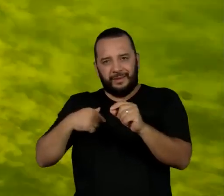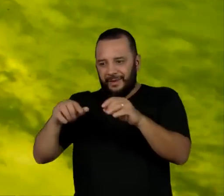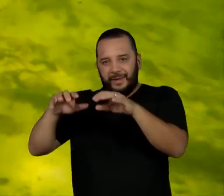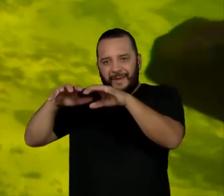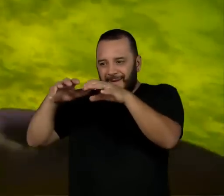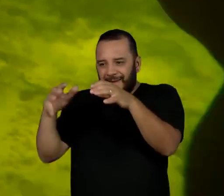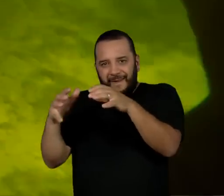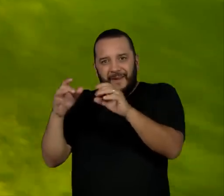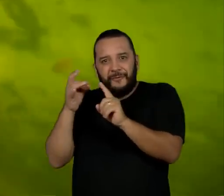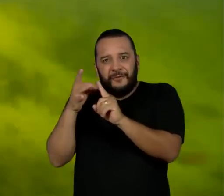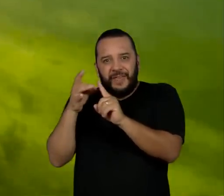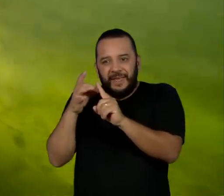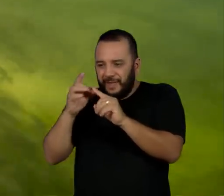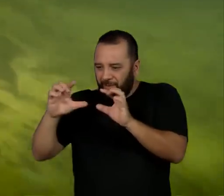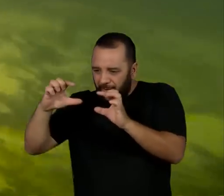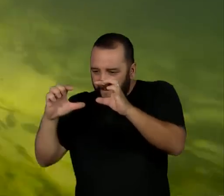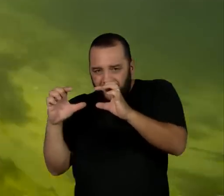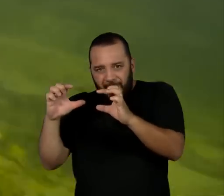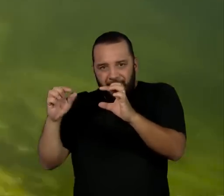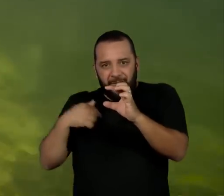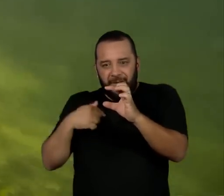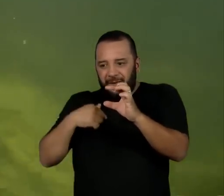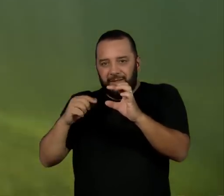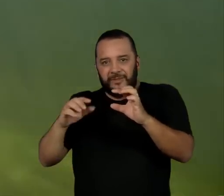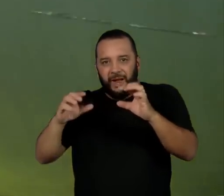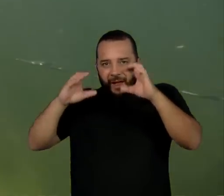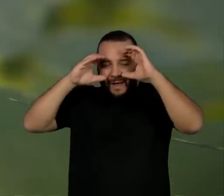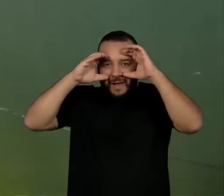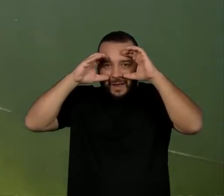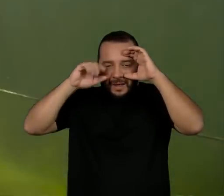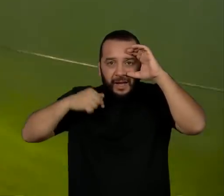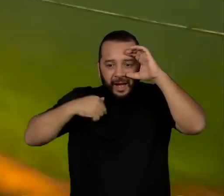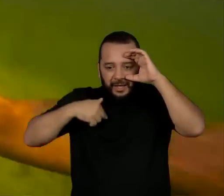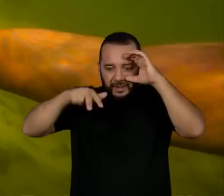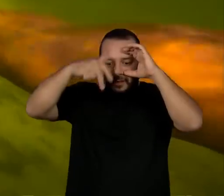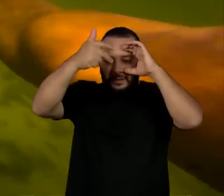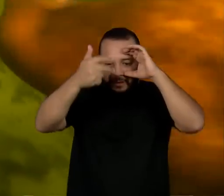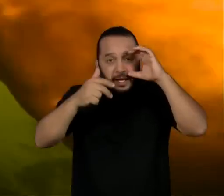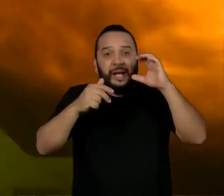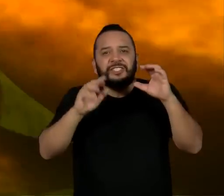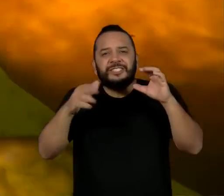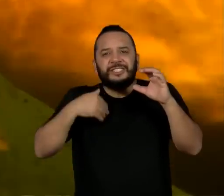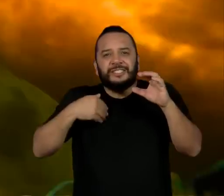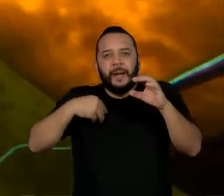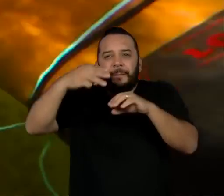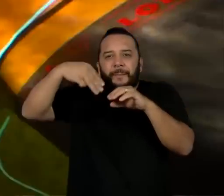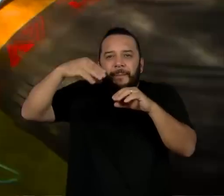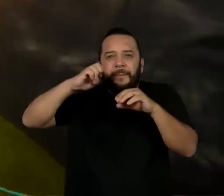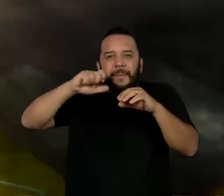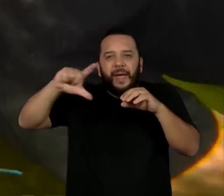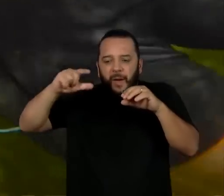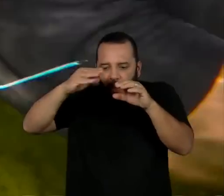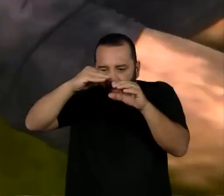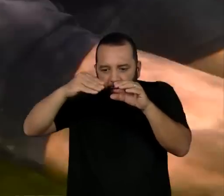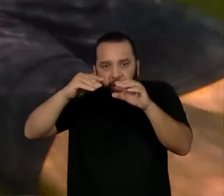contato mesmo sistemático foi com os Chavante de Marauatsede, há uns 17 anos